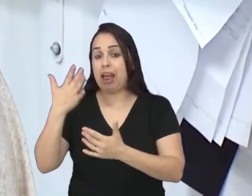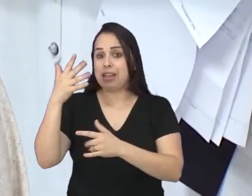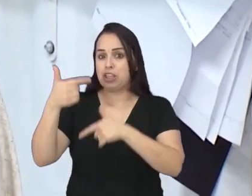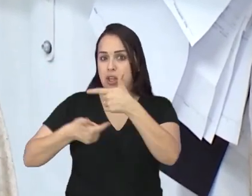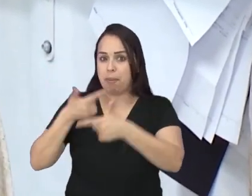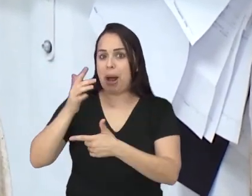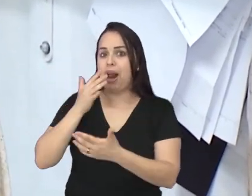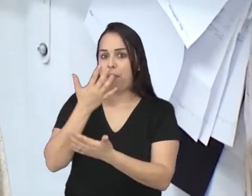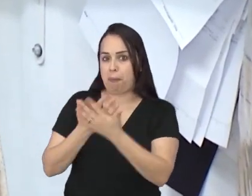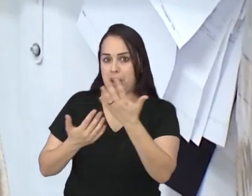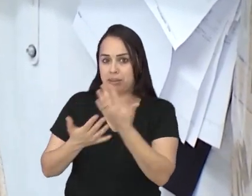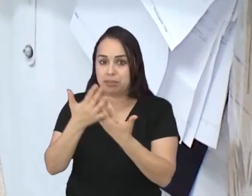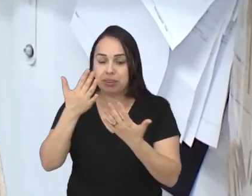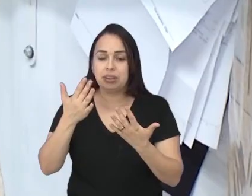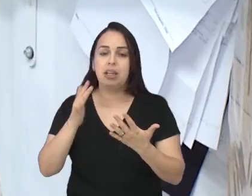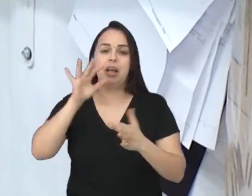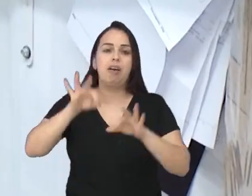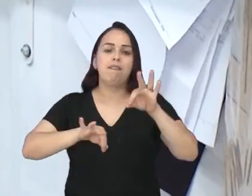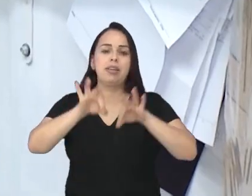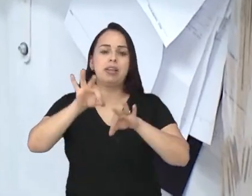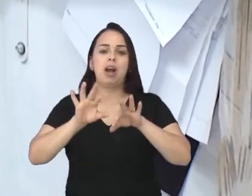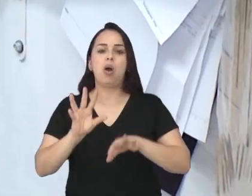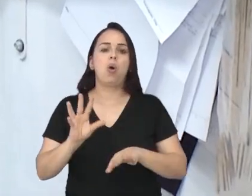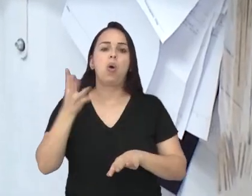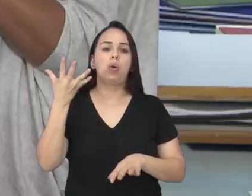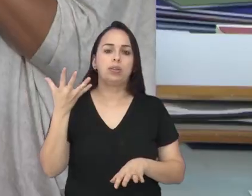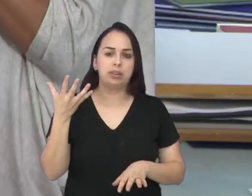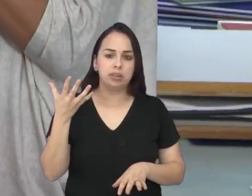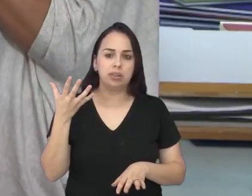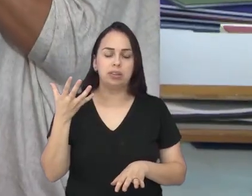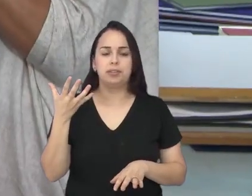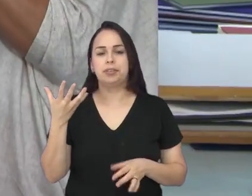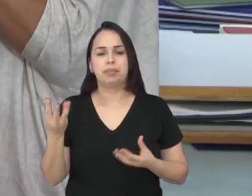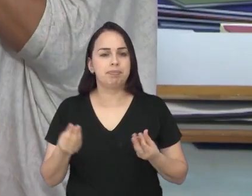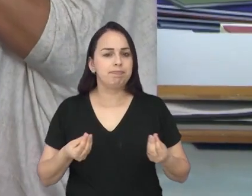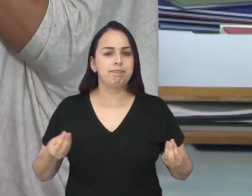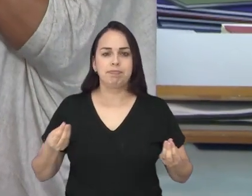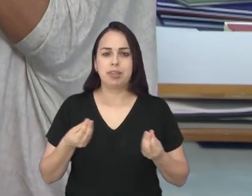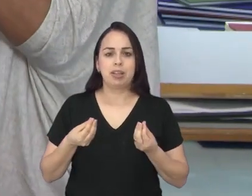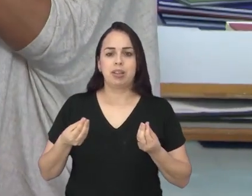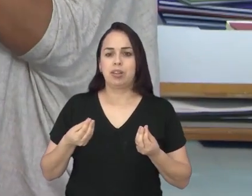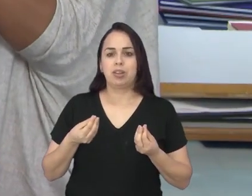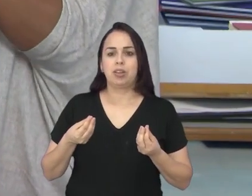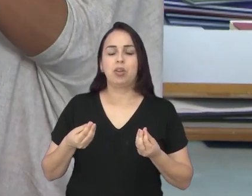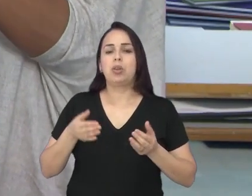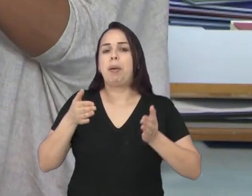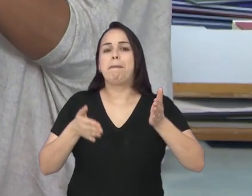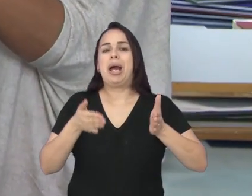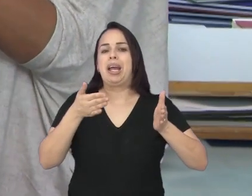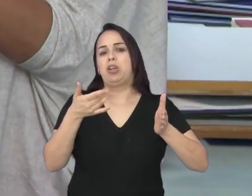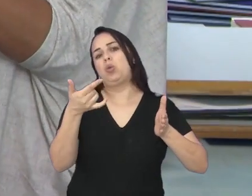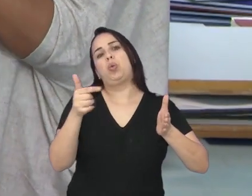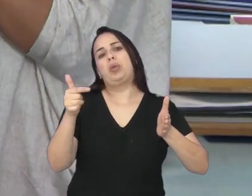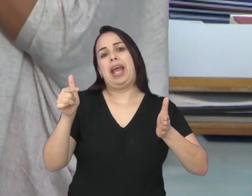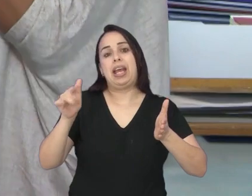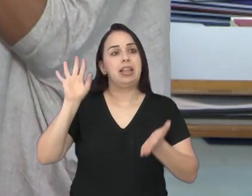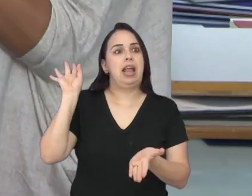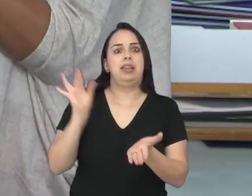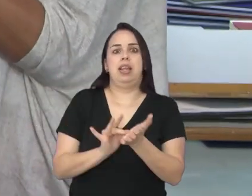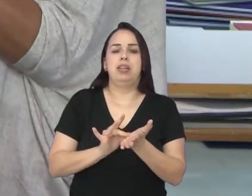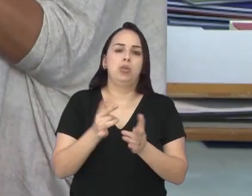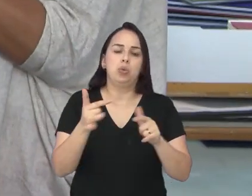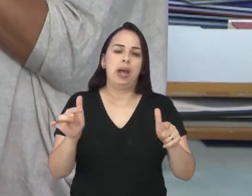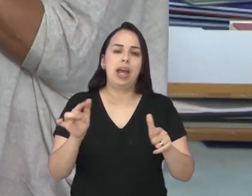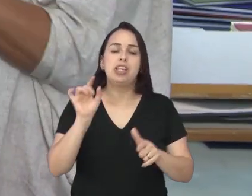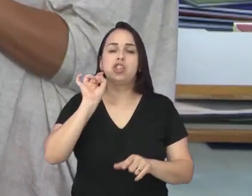né? Então, essas oficinas acontecem, elas não tem um período para acontecer, elas